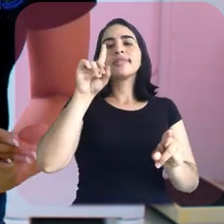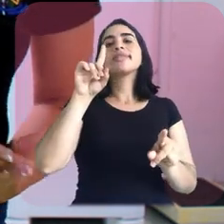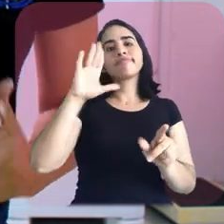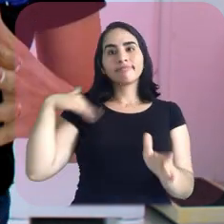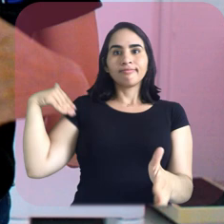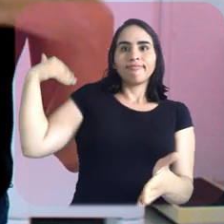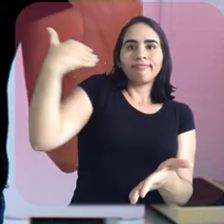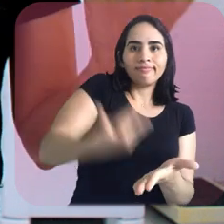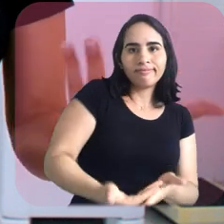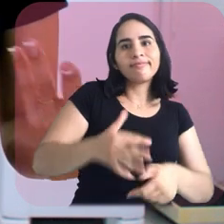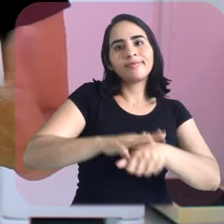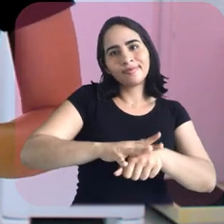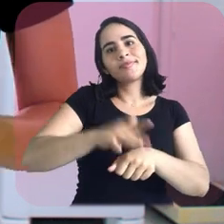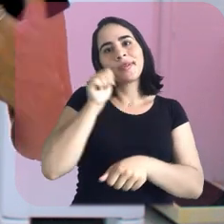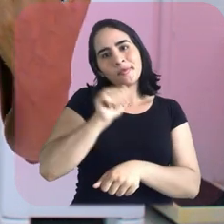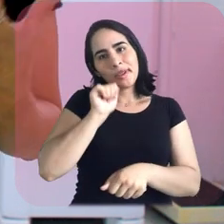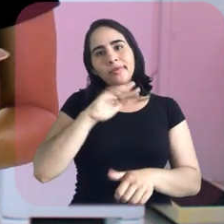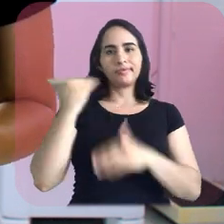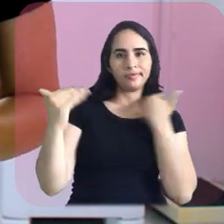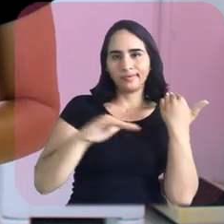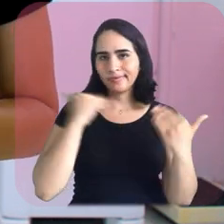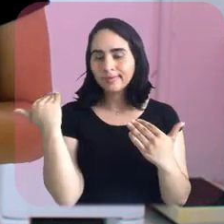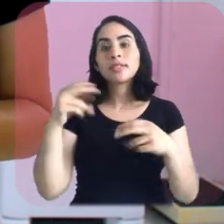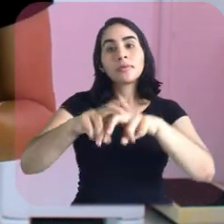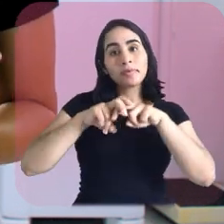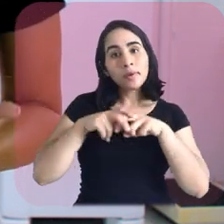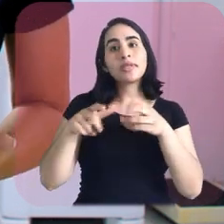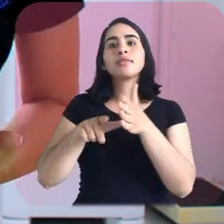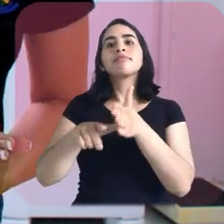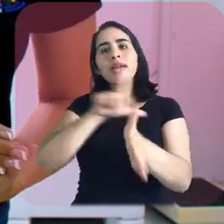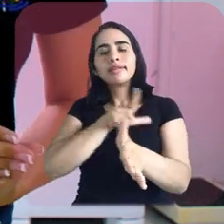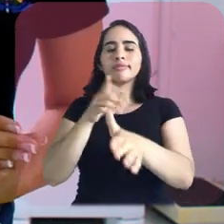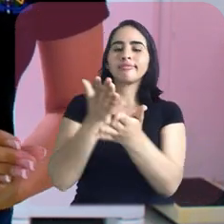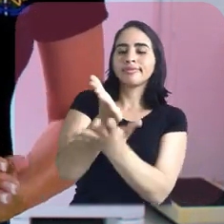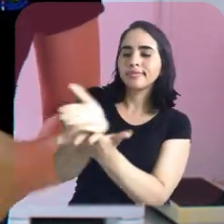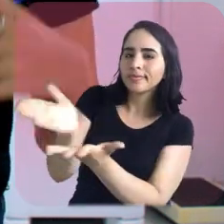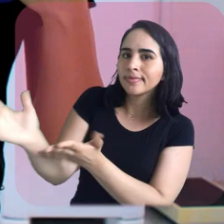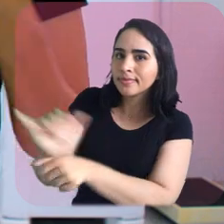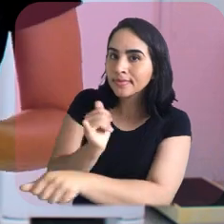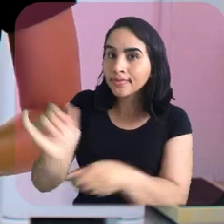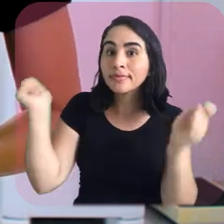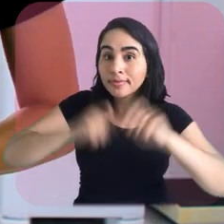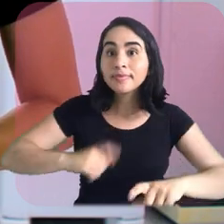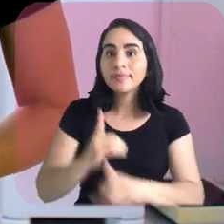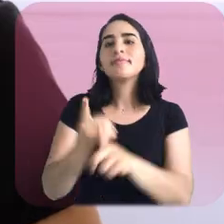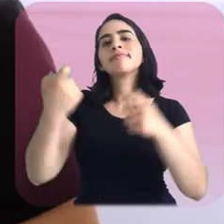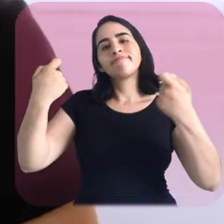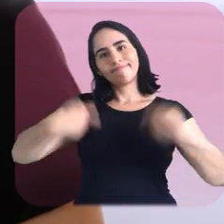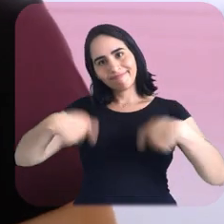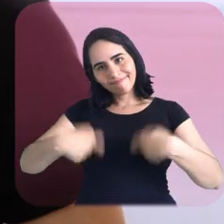tantas mortes, mas todas as medidas que a gente puder utilizar para detectar precocemente esta doença devem ser